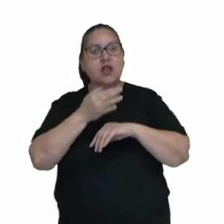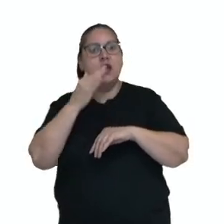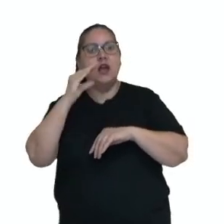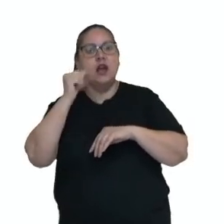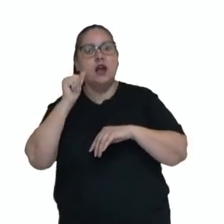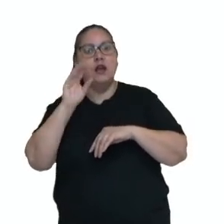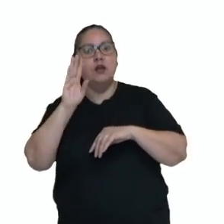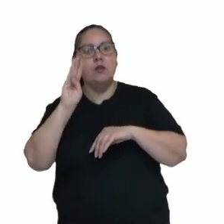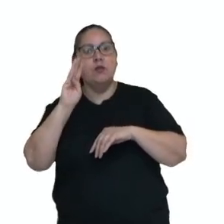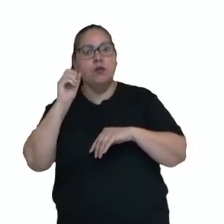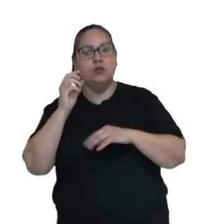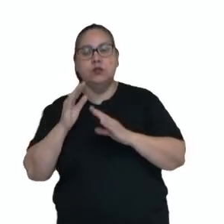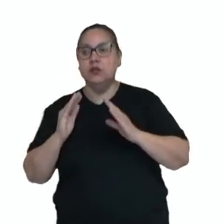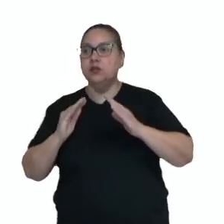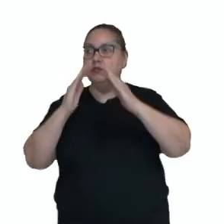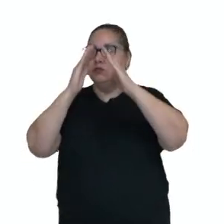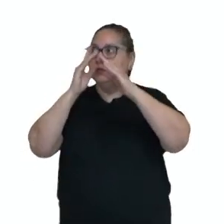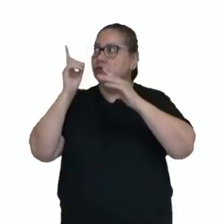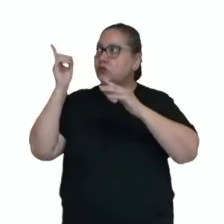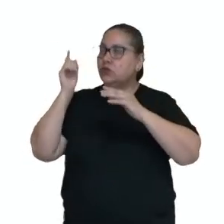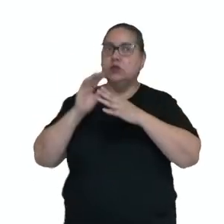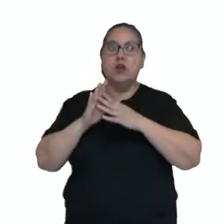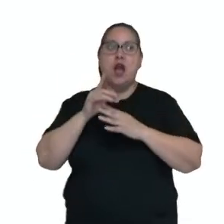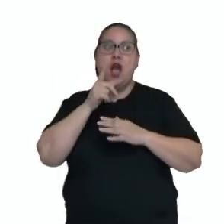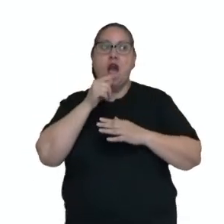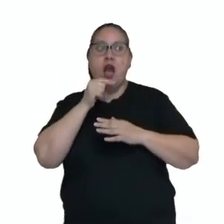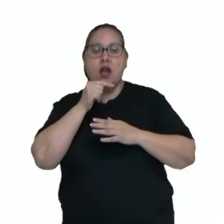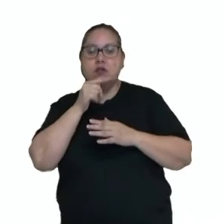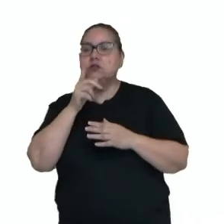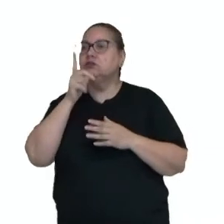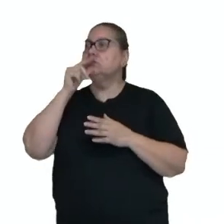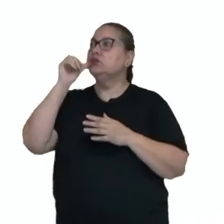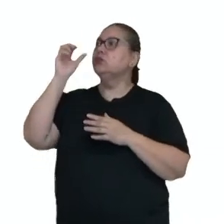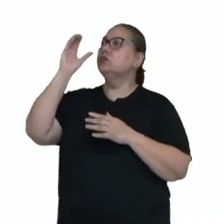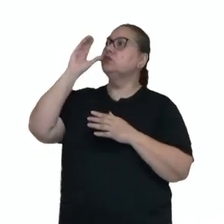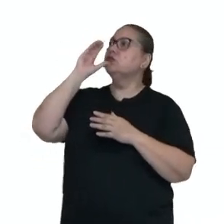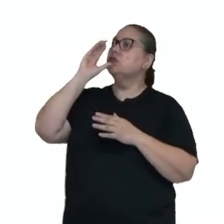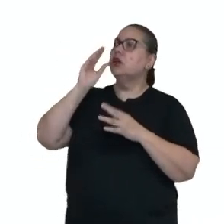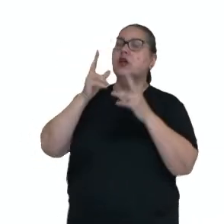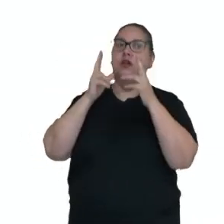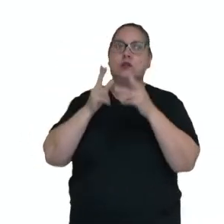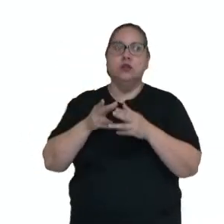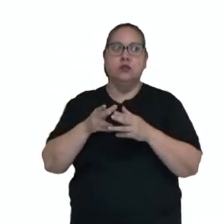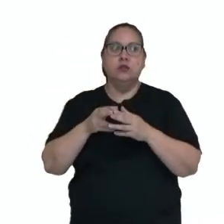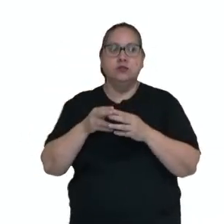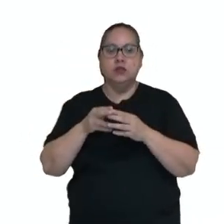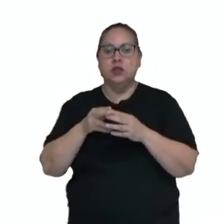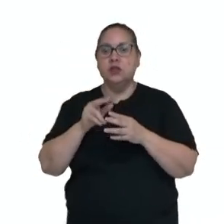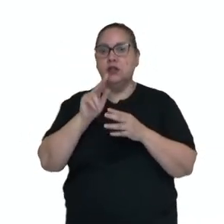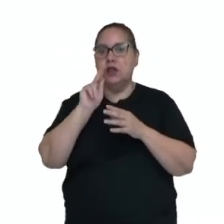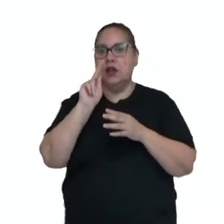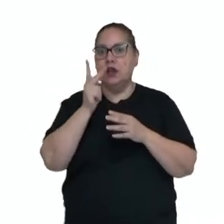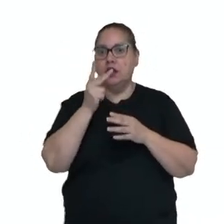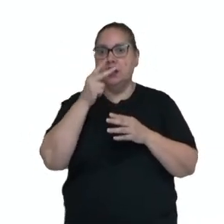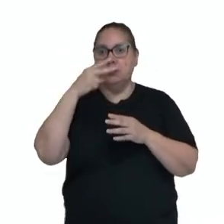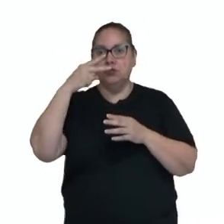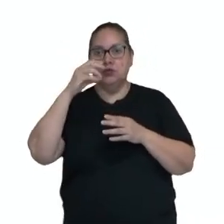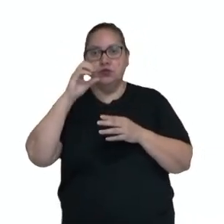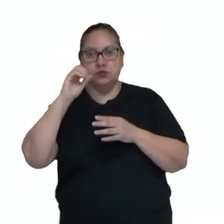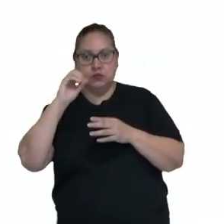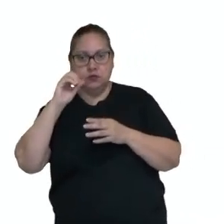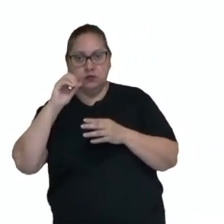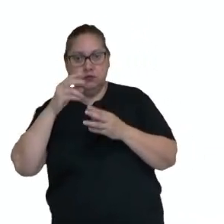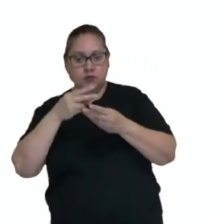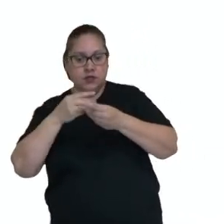na Torre Eiffel. Nós temos também a água que bebemos, pois na água tem hidrogênio, oxigênio e